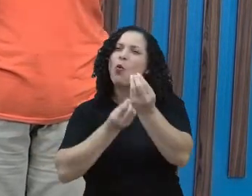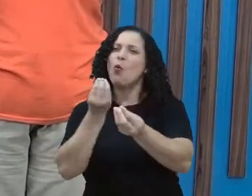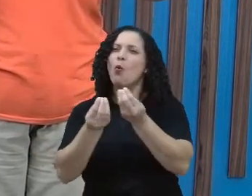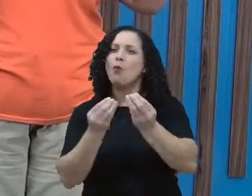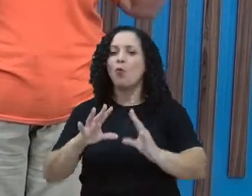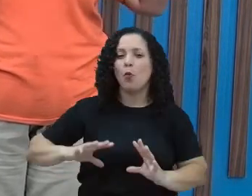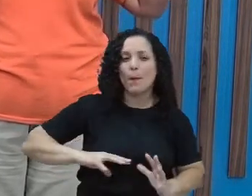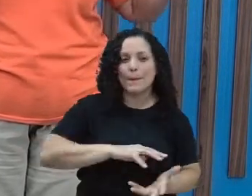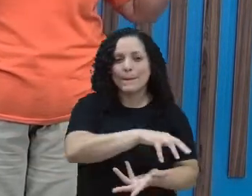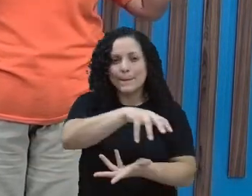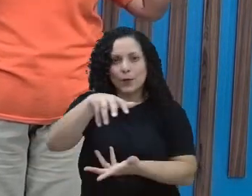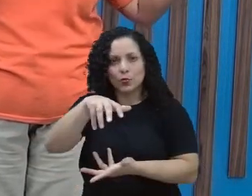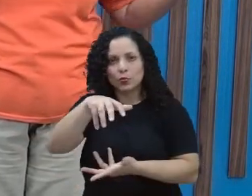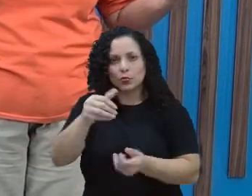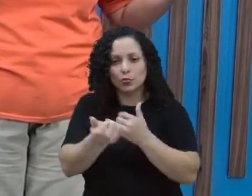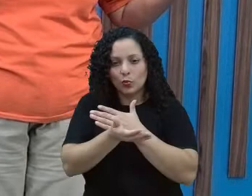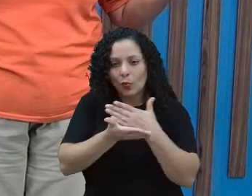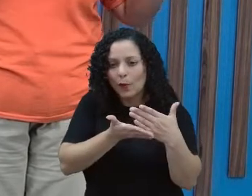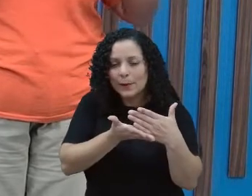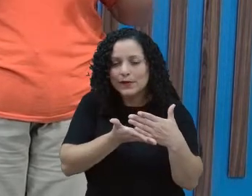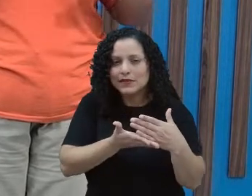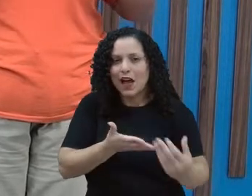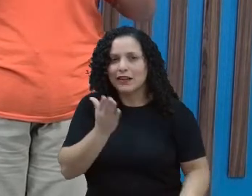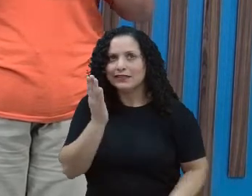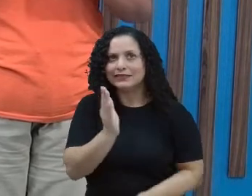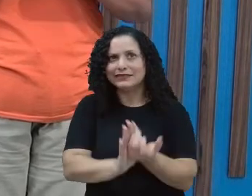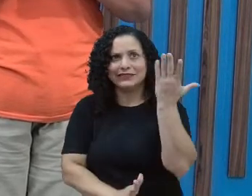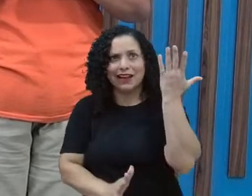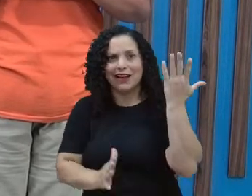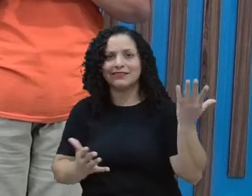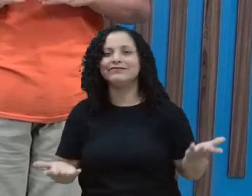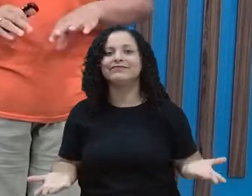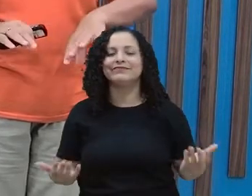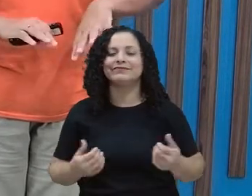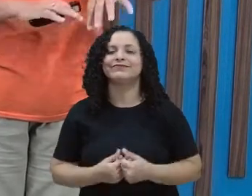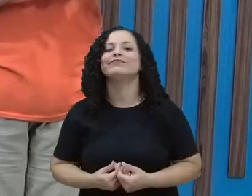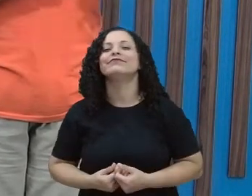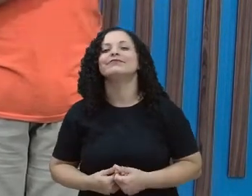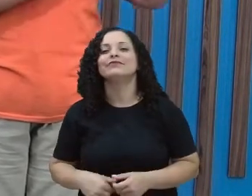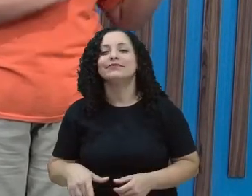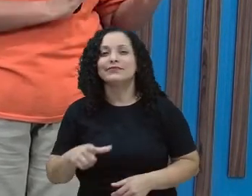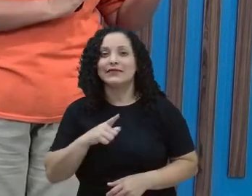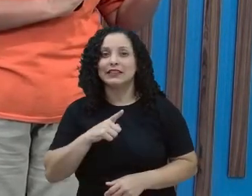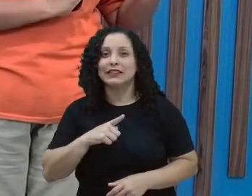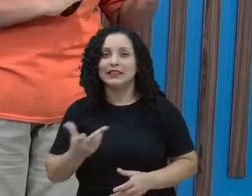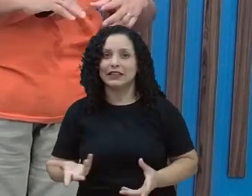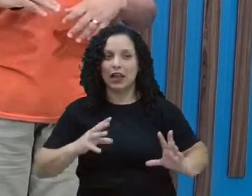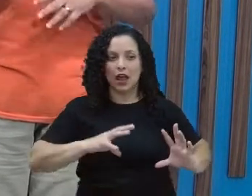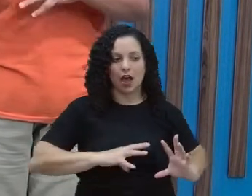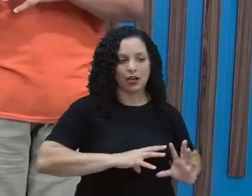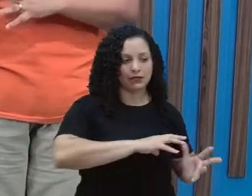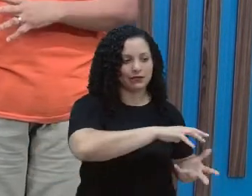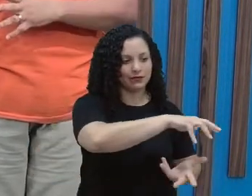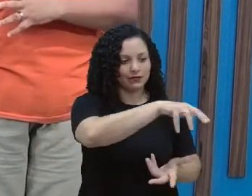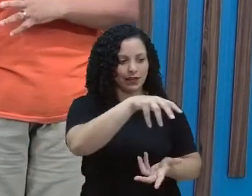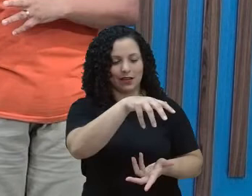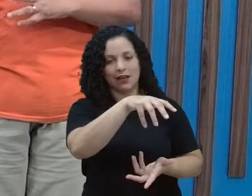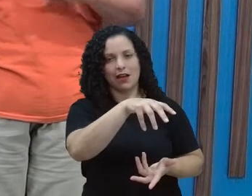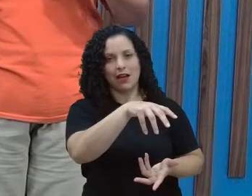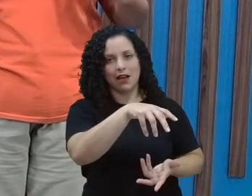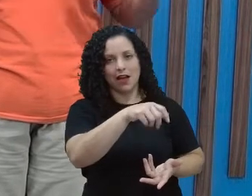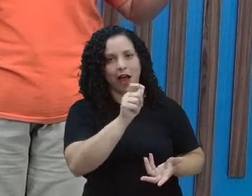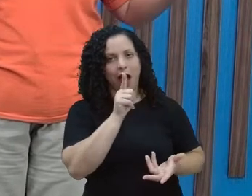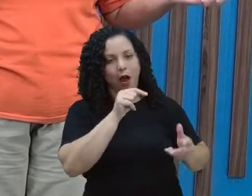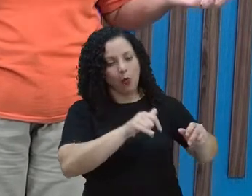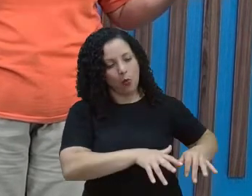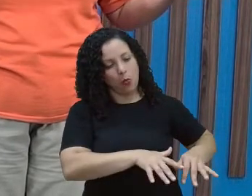a criação do mundo. Vocês vejam que eu cheguei na parte que tinha o planeta Terra e o planeta Água. Mas